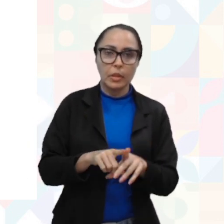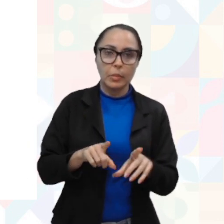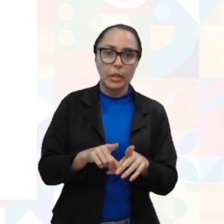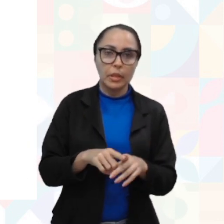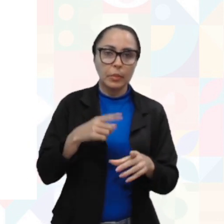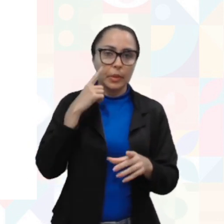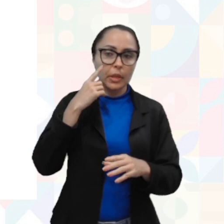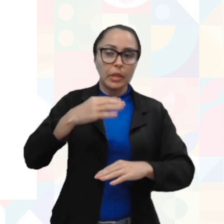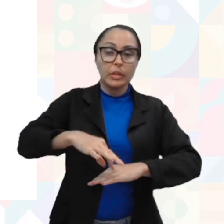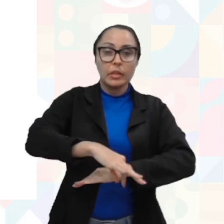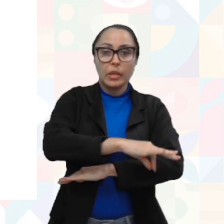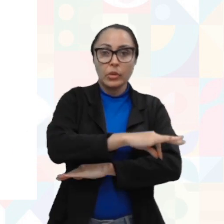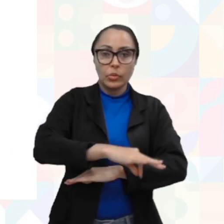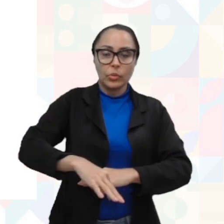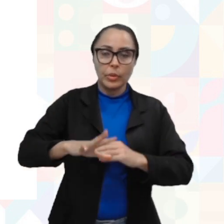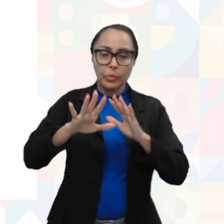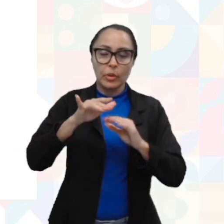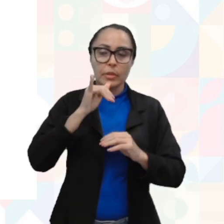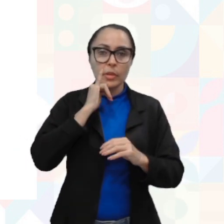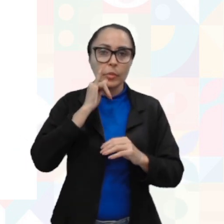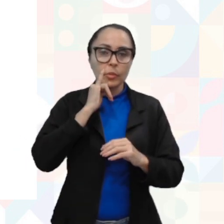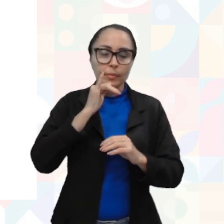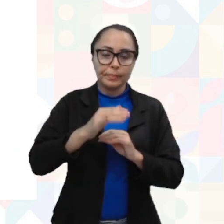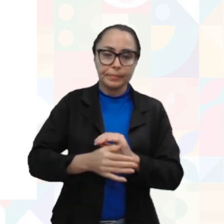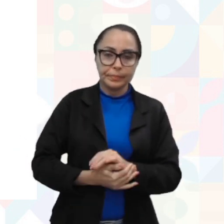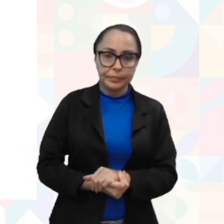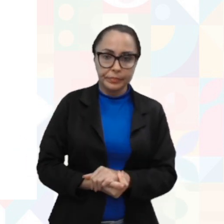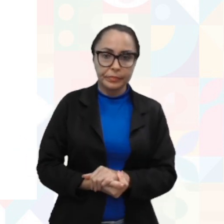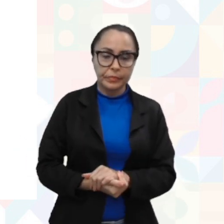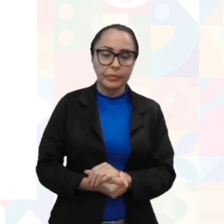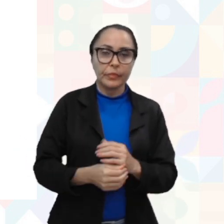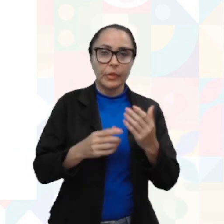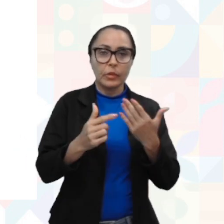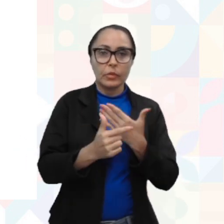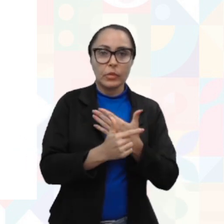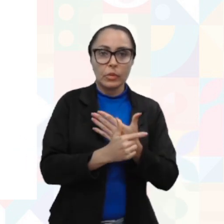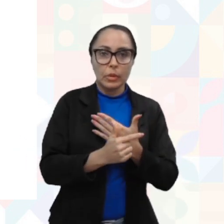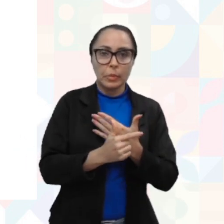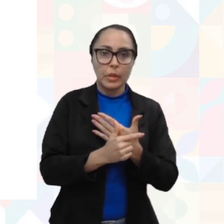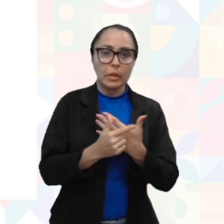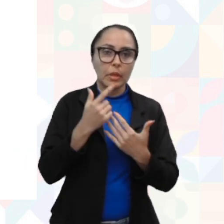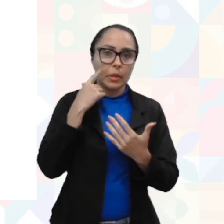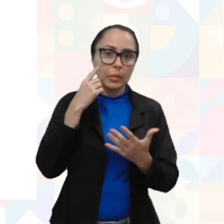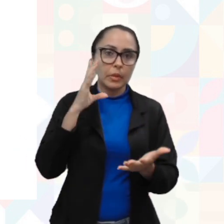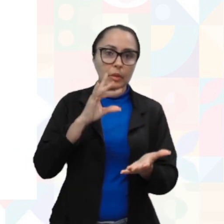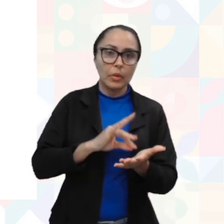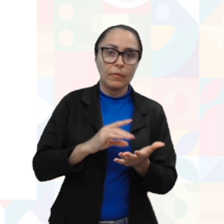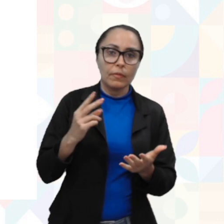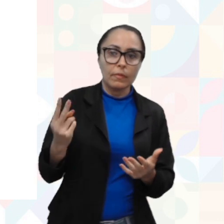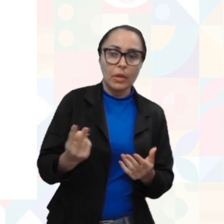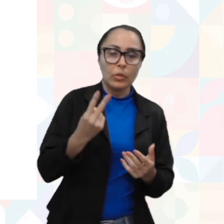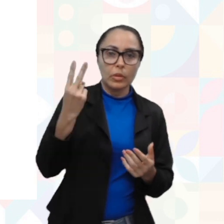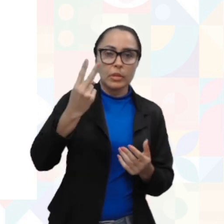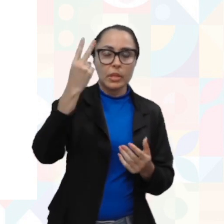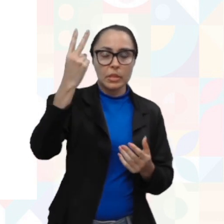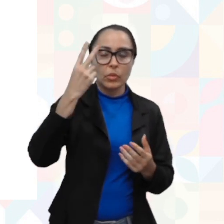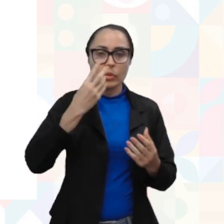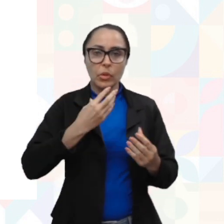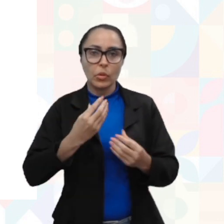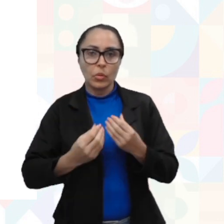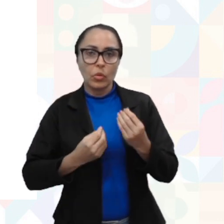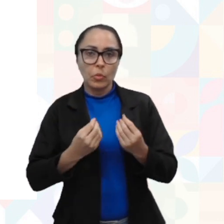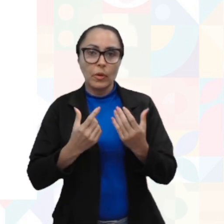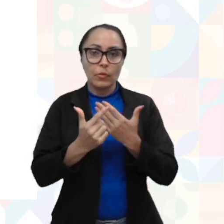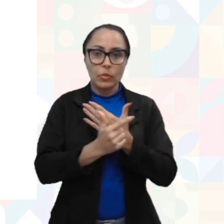na arquitetura, por exemplo. O funcionalismo ela pregou a valorização da forma em favor